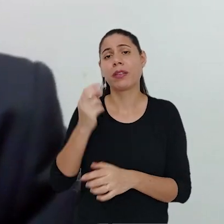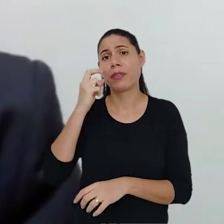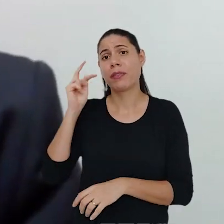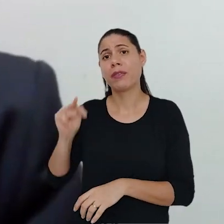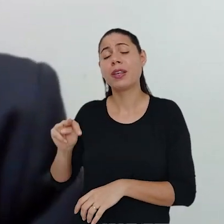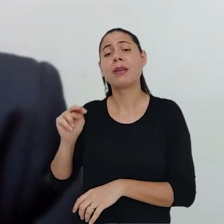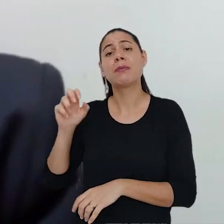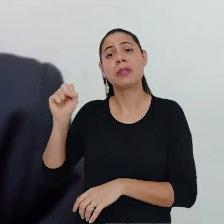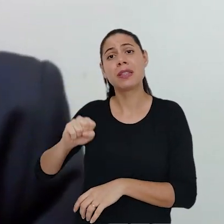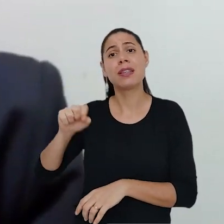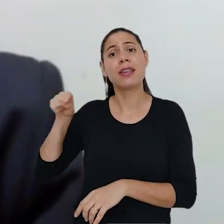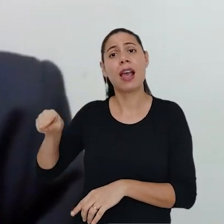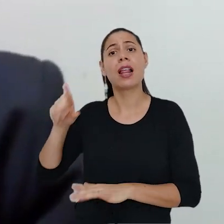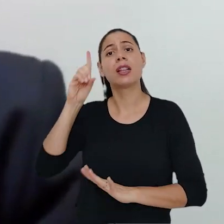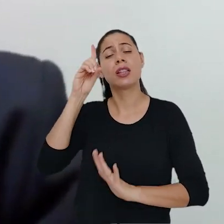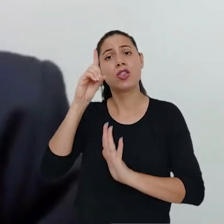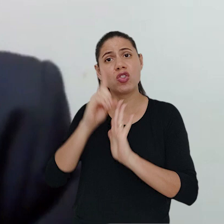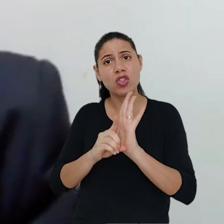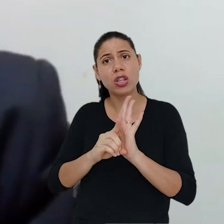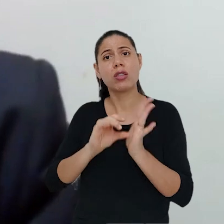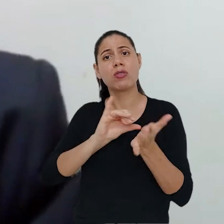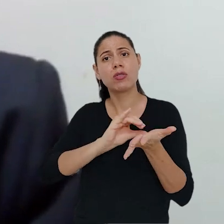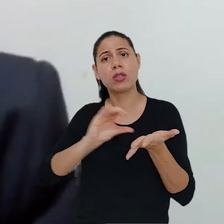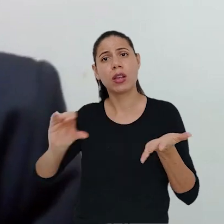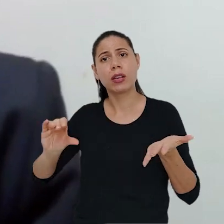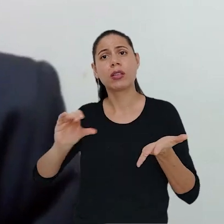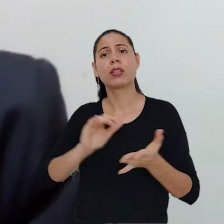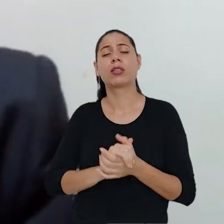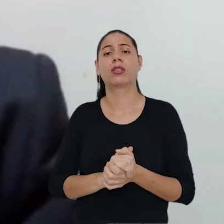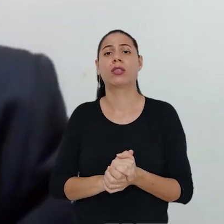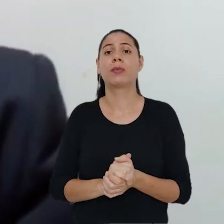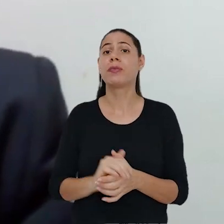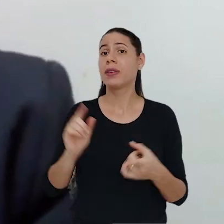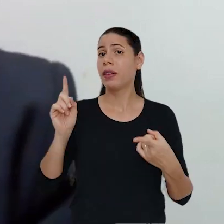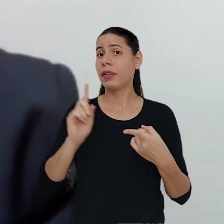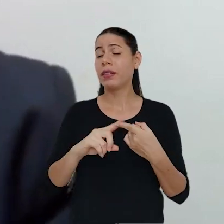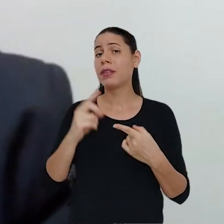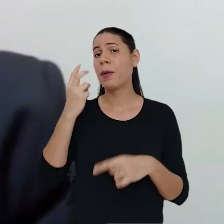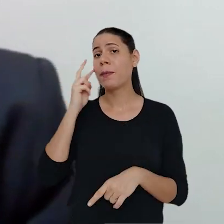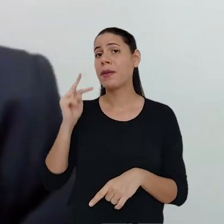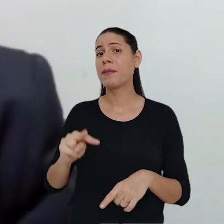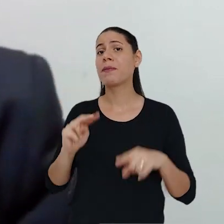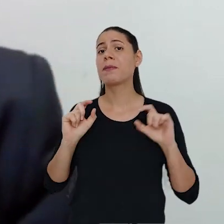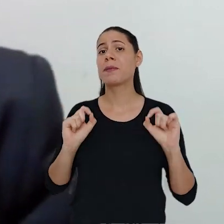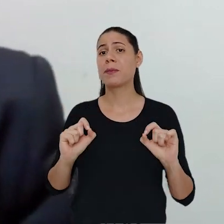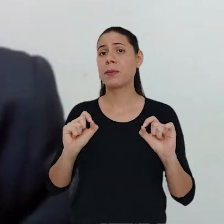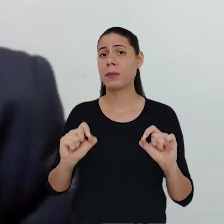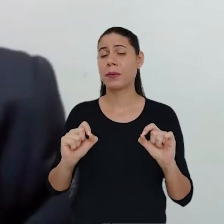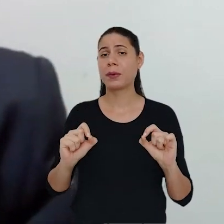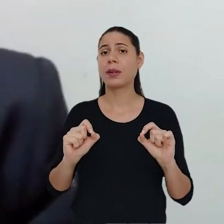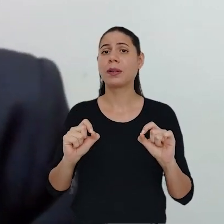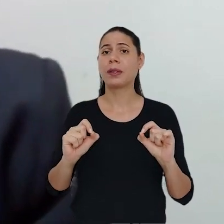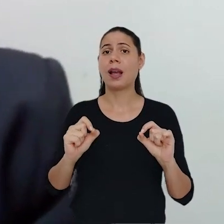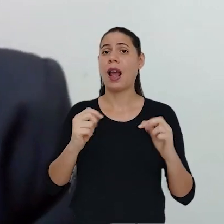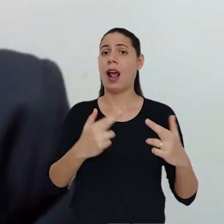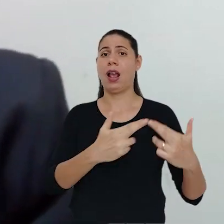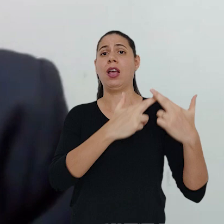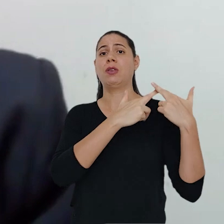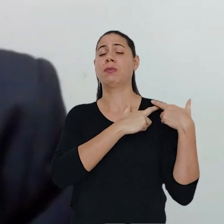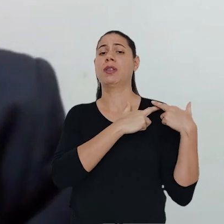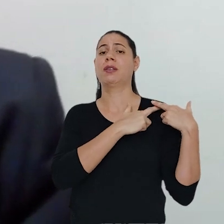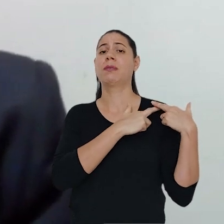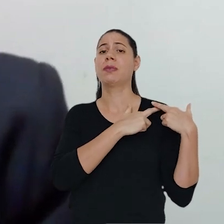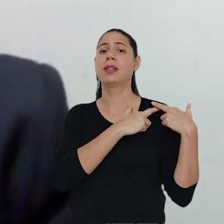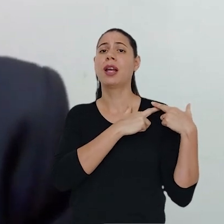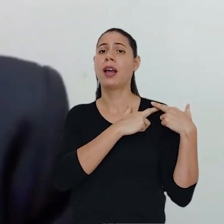vimos que ela teria, sim, um direito a uma indenização. E aí vimos também que a